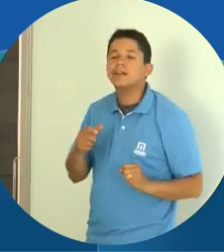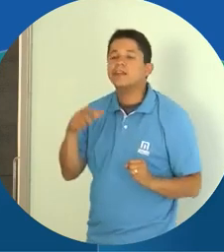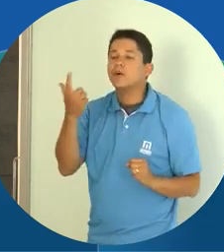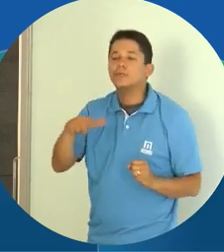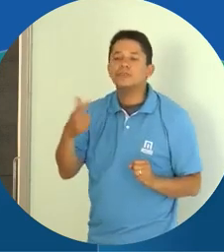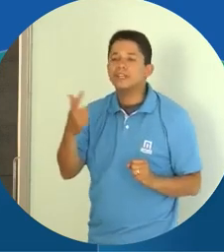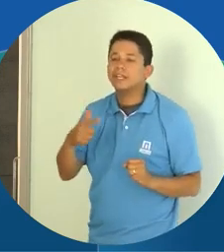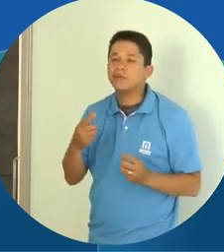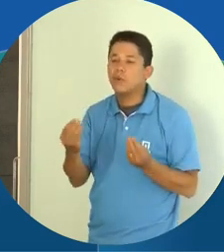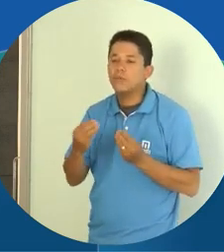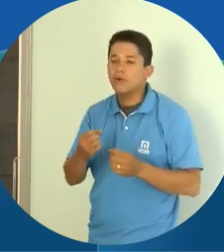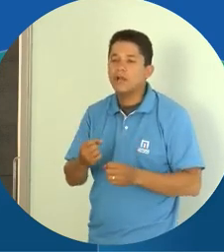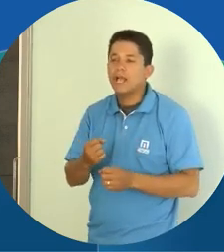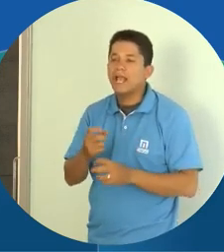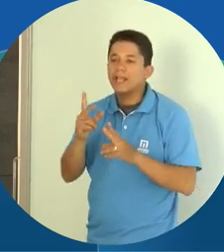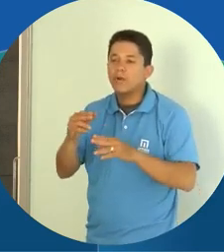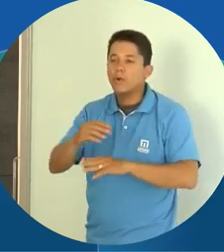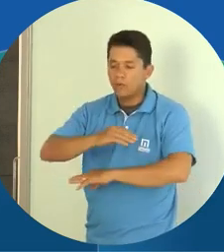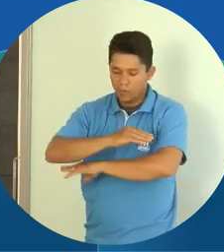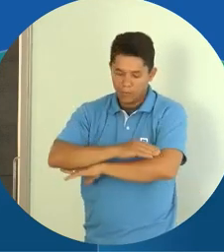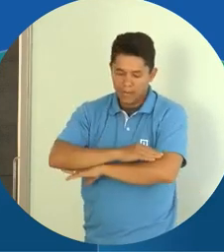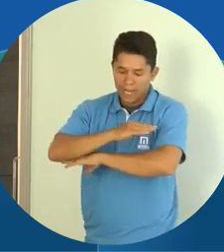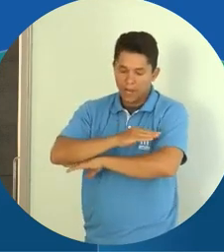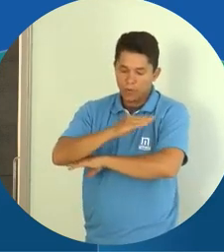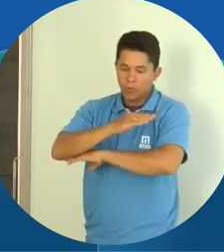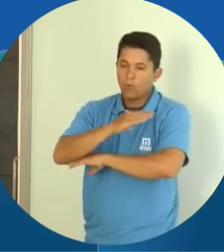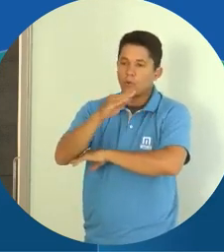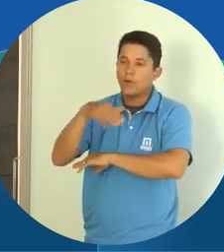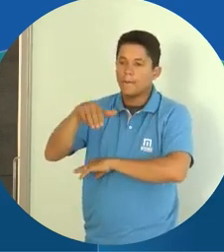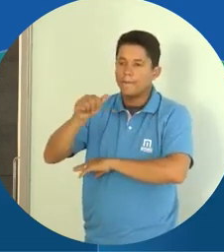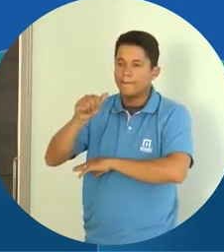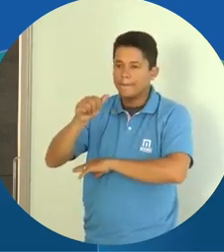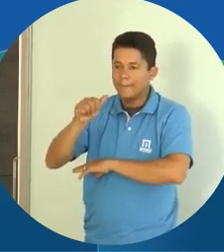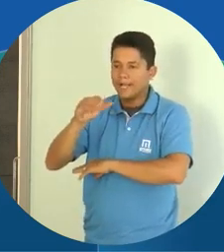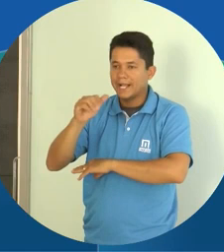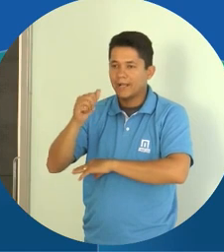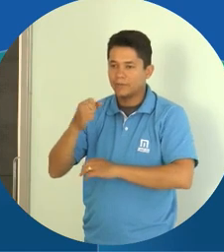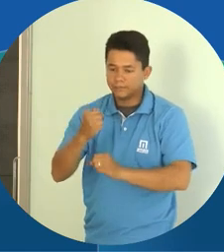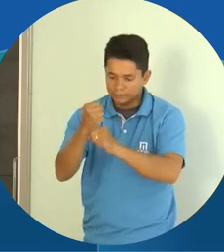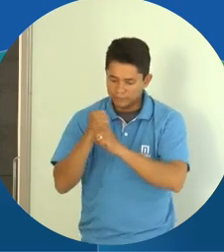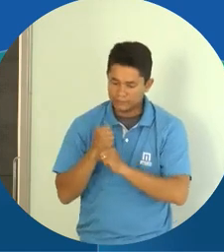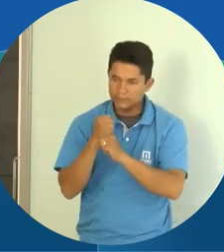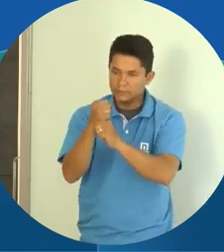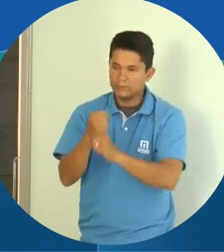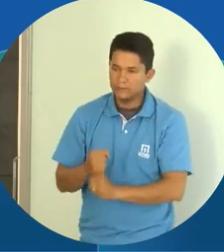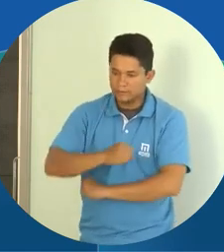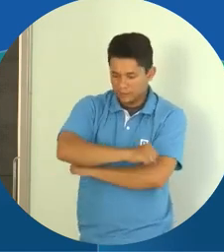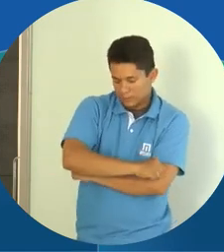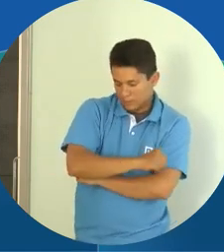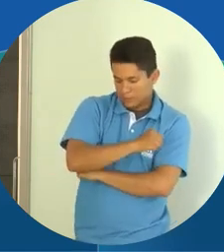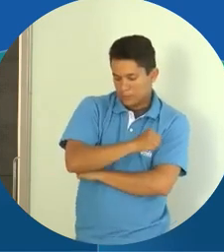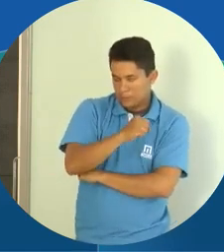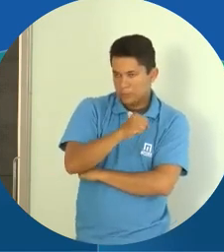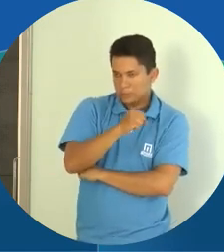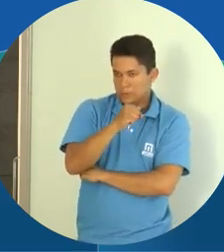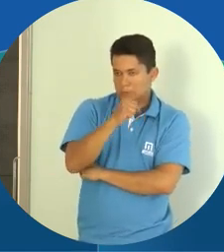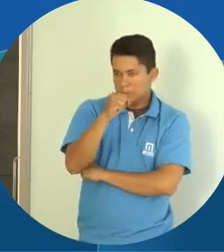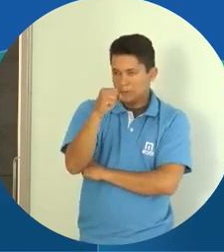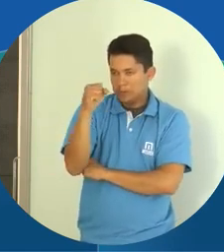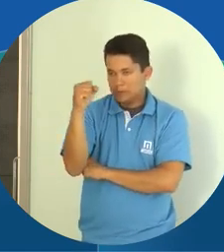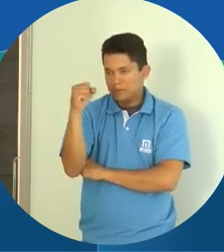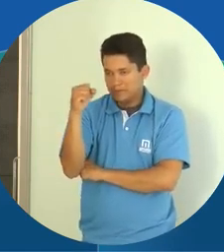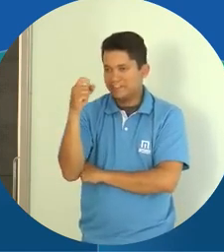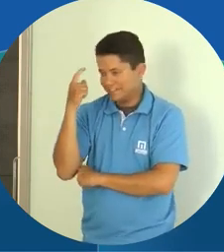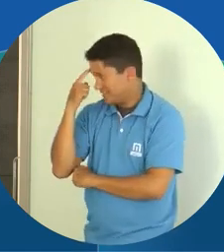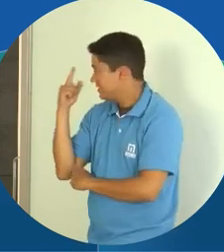macaco de reação e uma viga de equilíbrio aqui para fazer, né, esse contraponto aqui, essa tração,